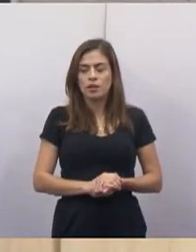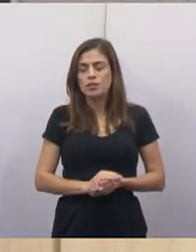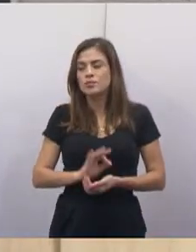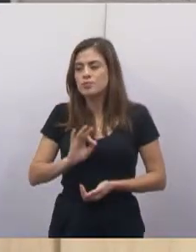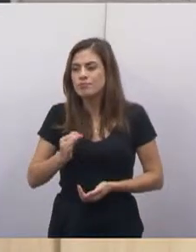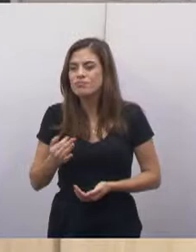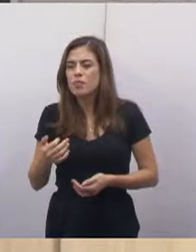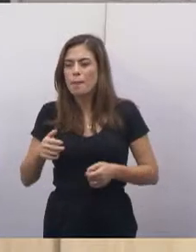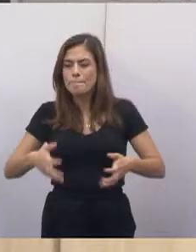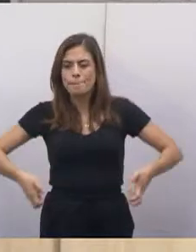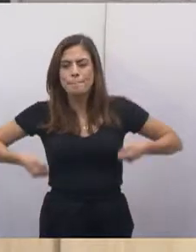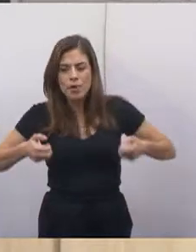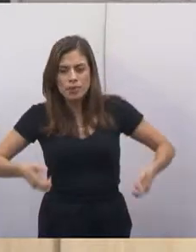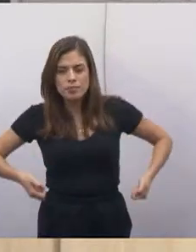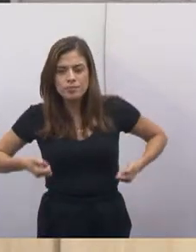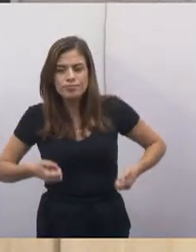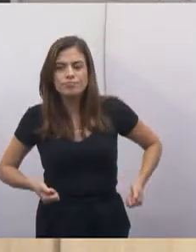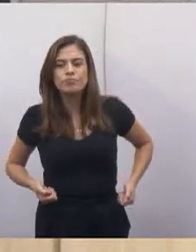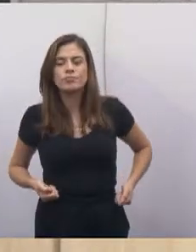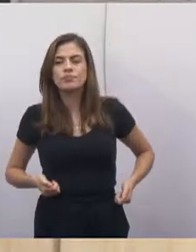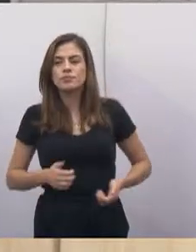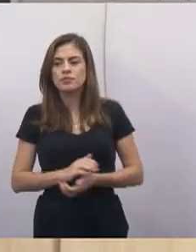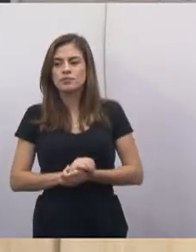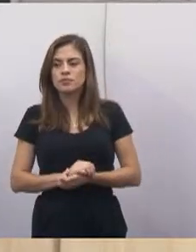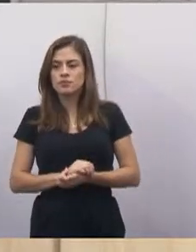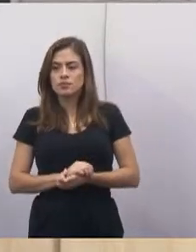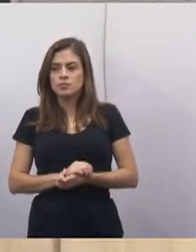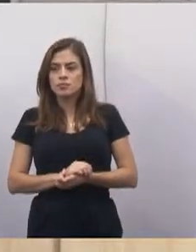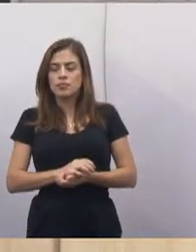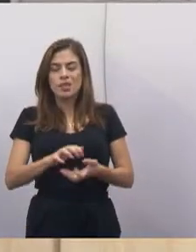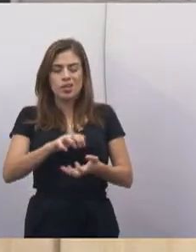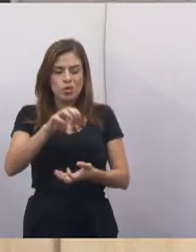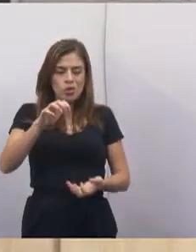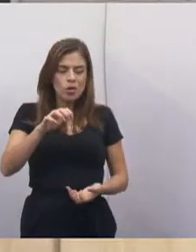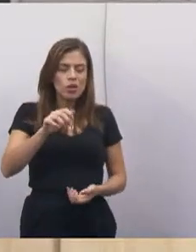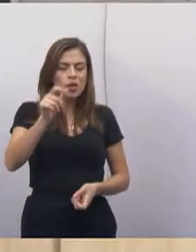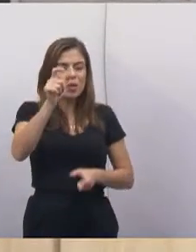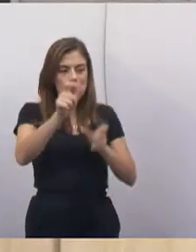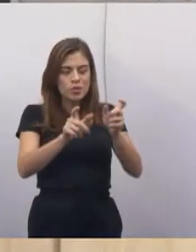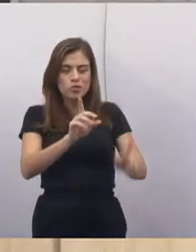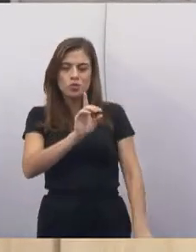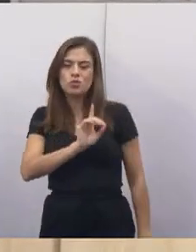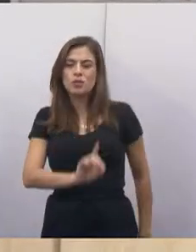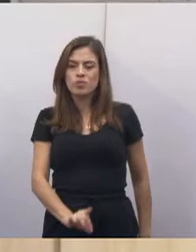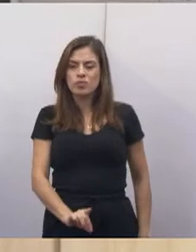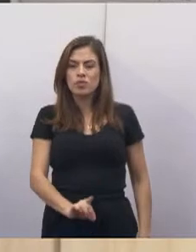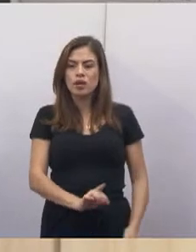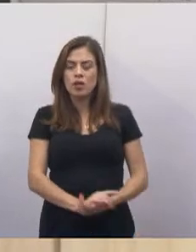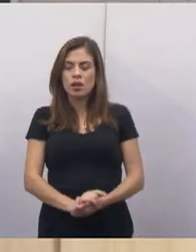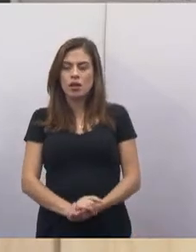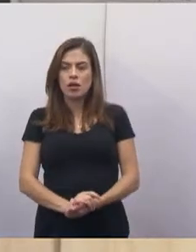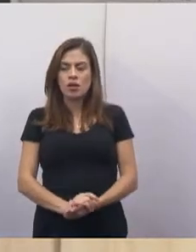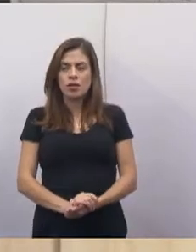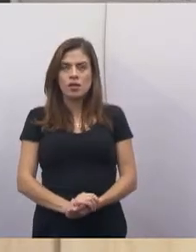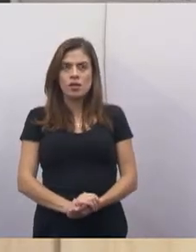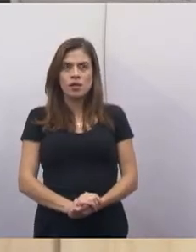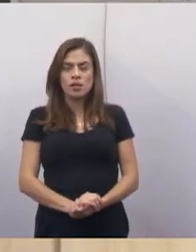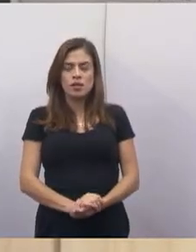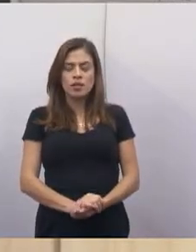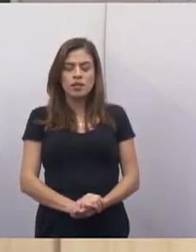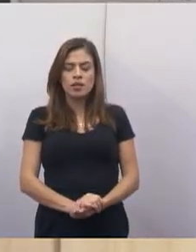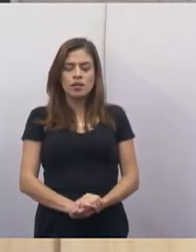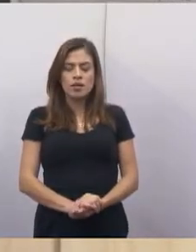desses cadeirantes são de cadeirantes, idosos e pessoas portadoras de deficiência. Considerando que os